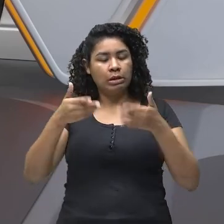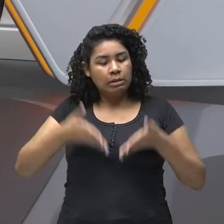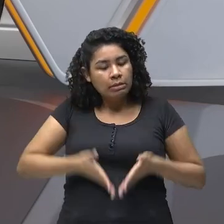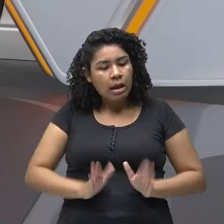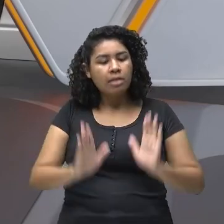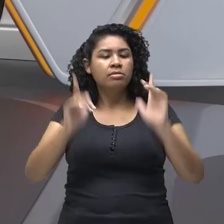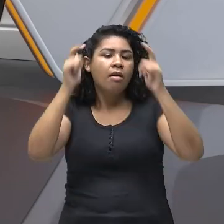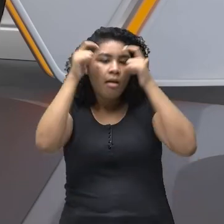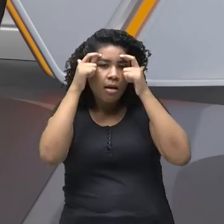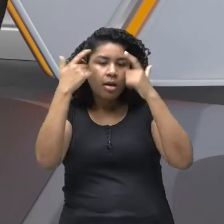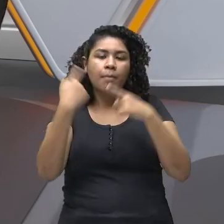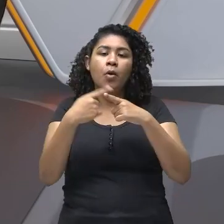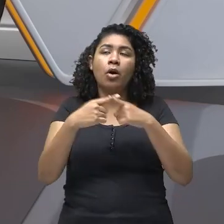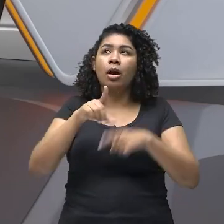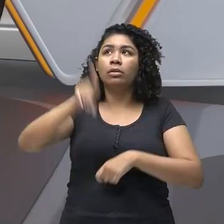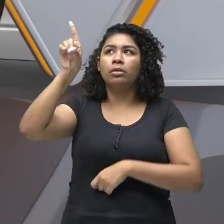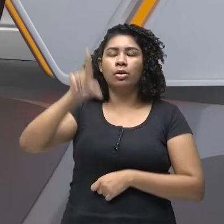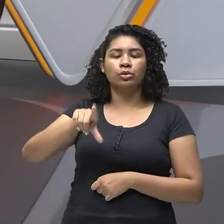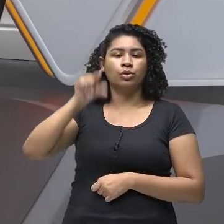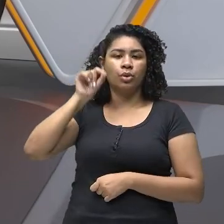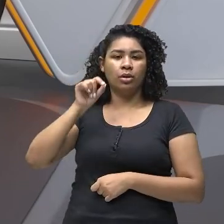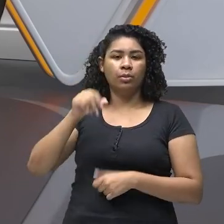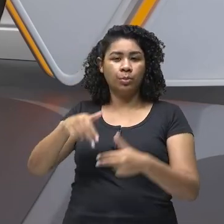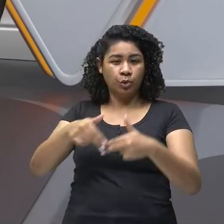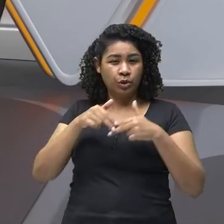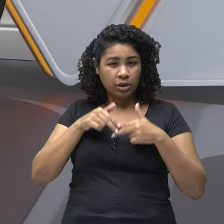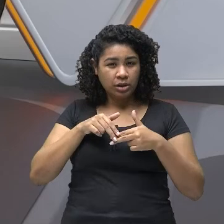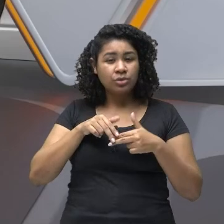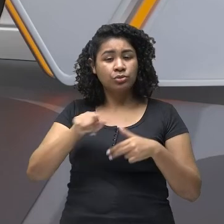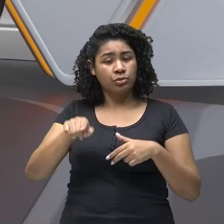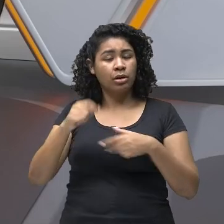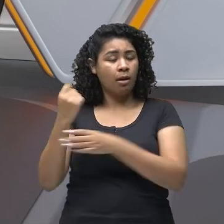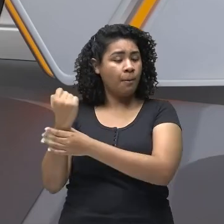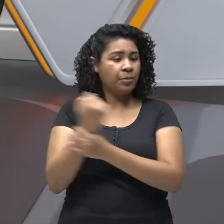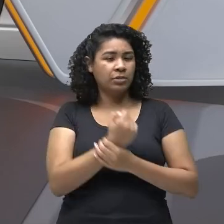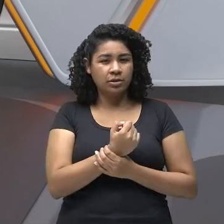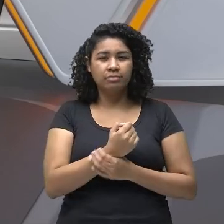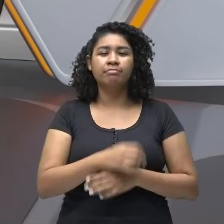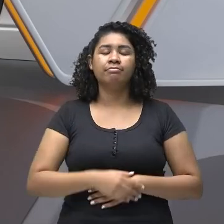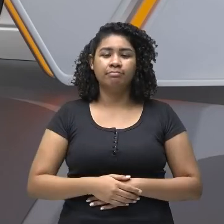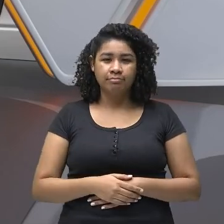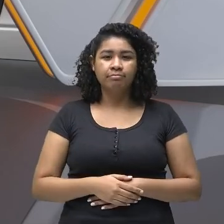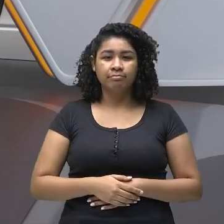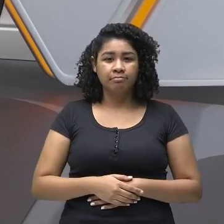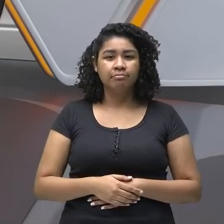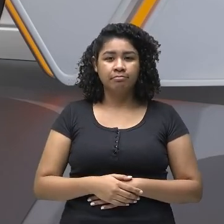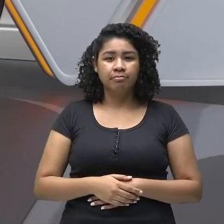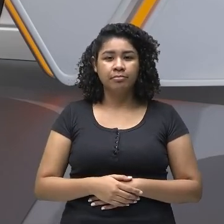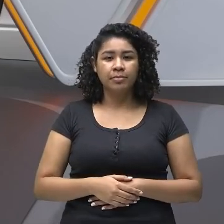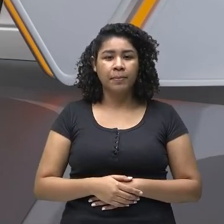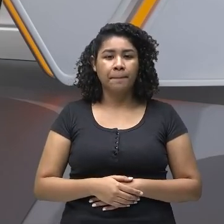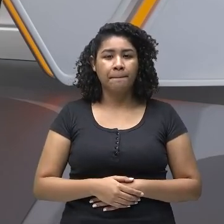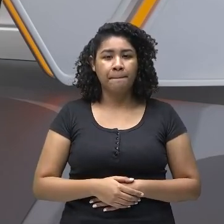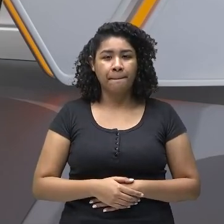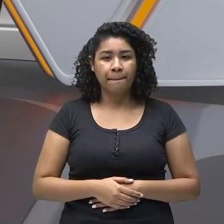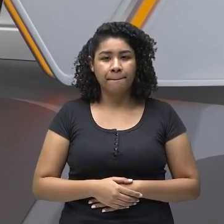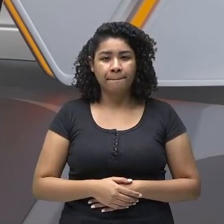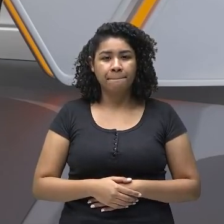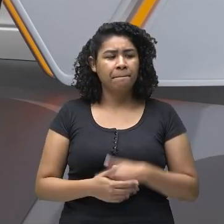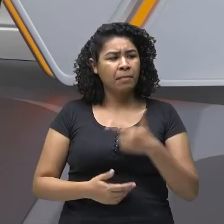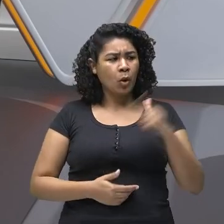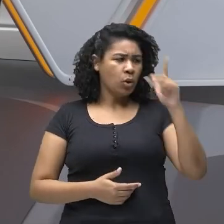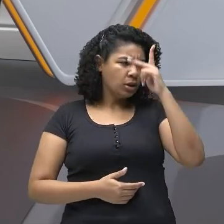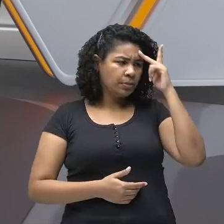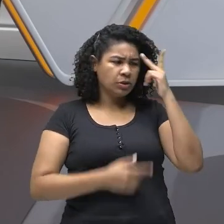porque Deus escolheu. Sendo assim, se é um governo absoluto, a base da escolha de Deus, então, quem